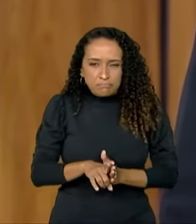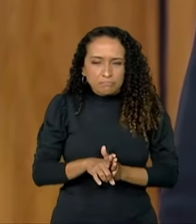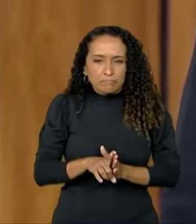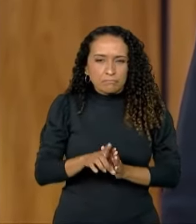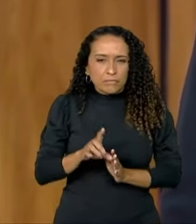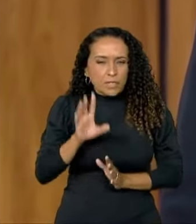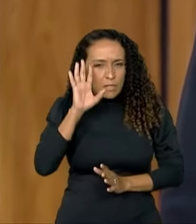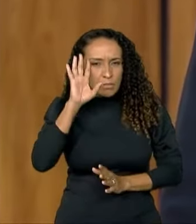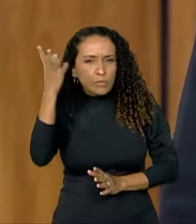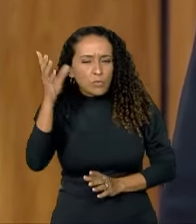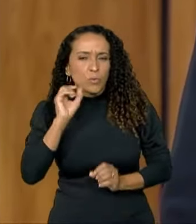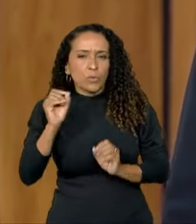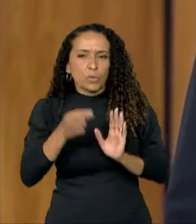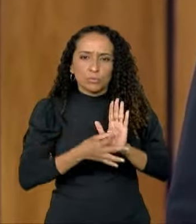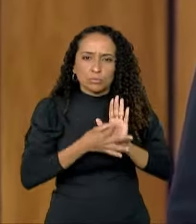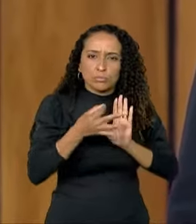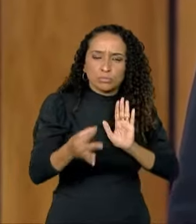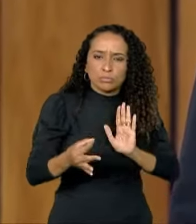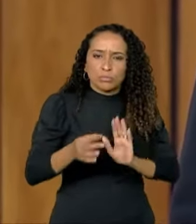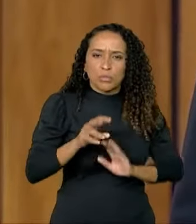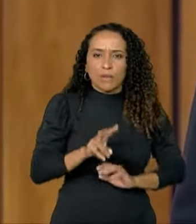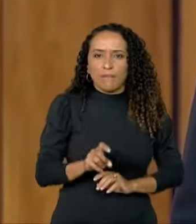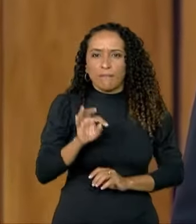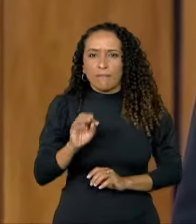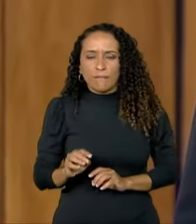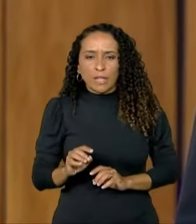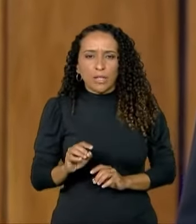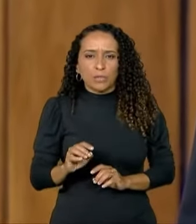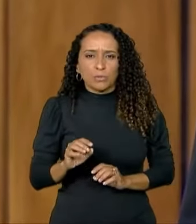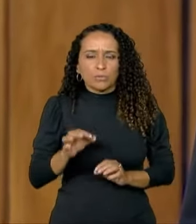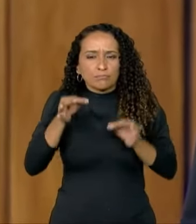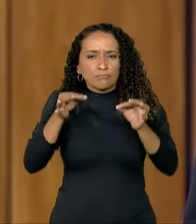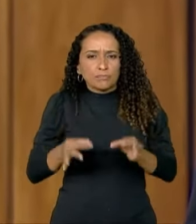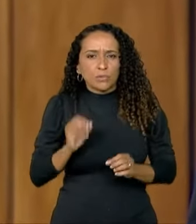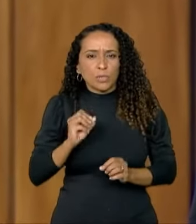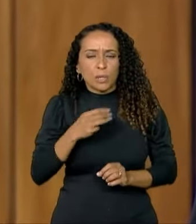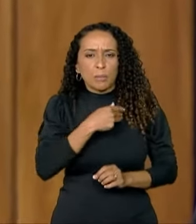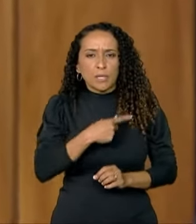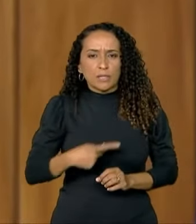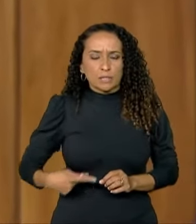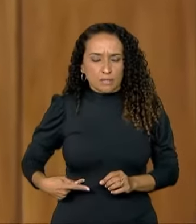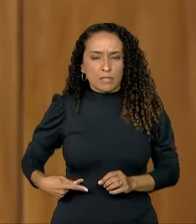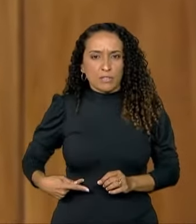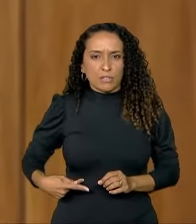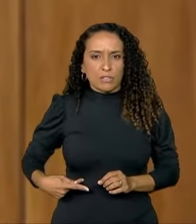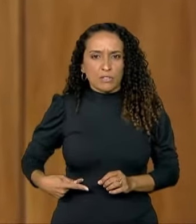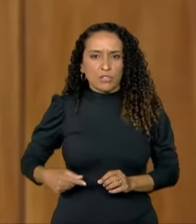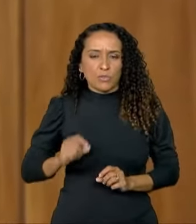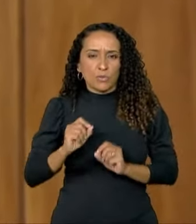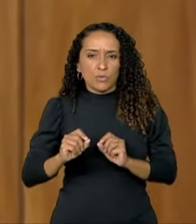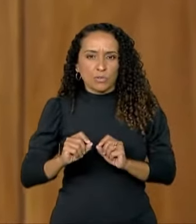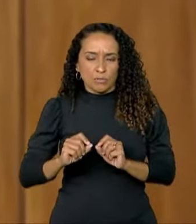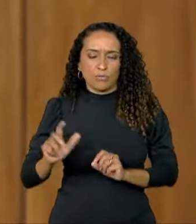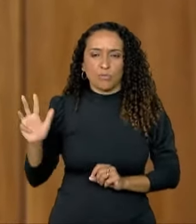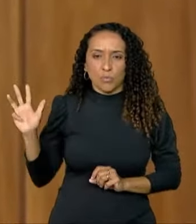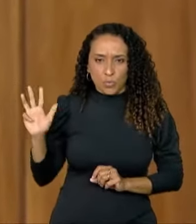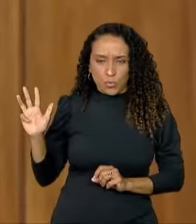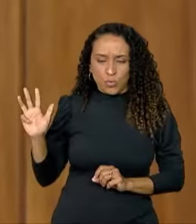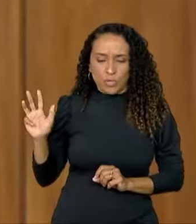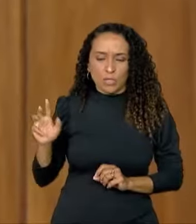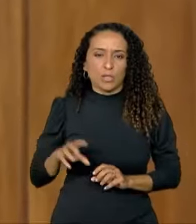decidiu sugerir um veto pontual ao presidente da República, Luiz Inácio Lula